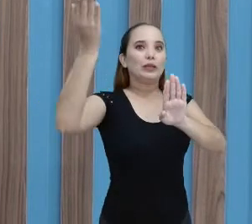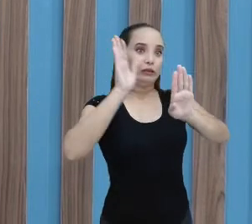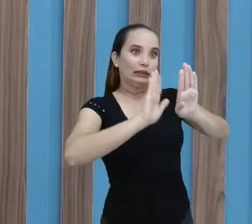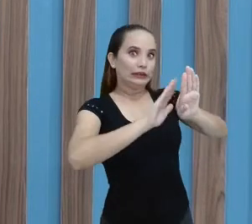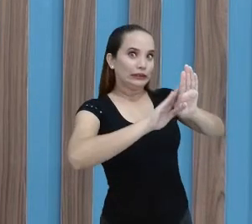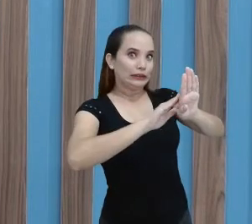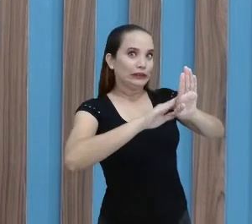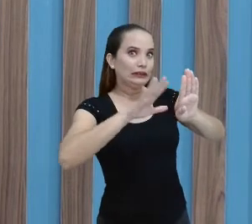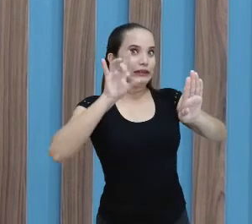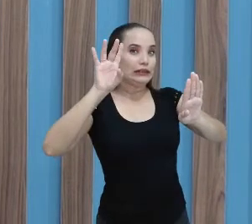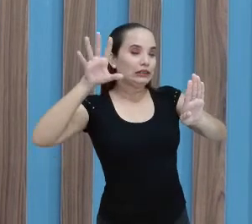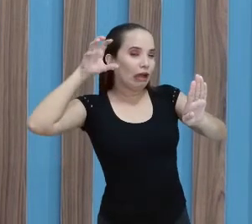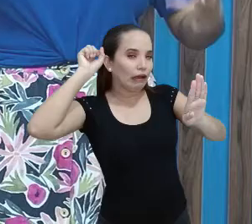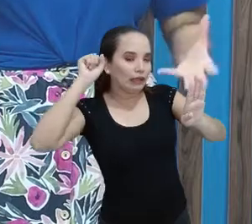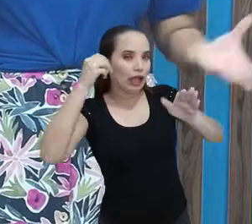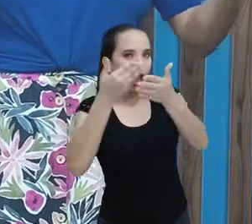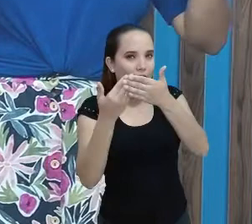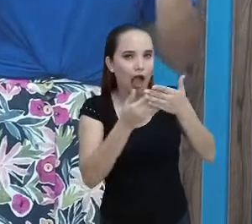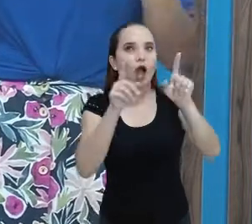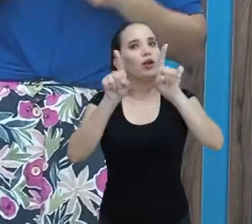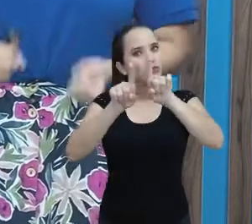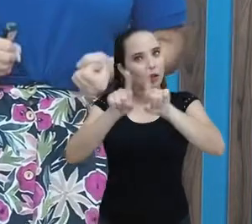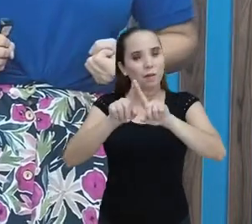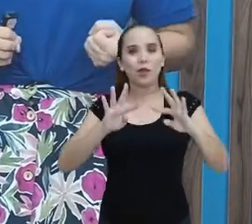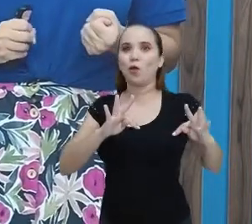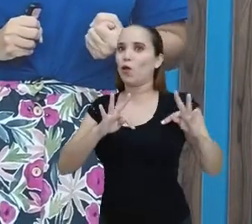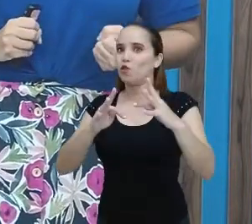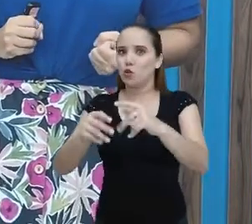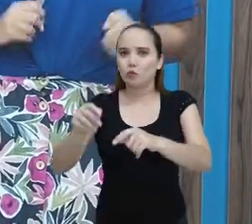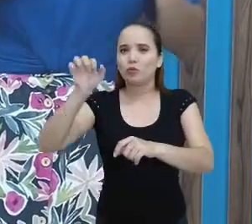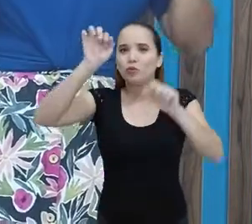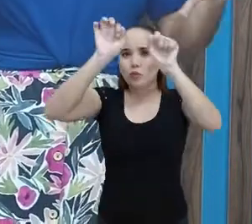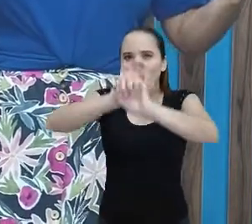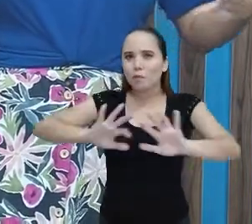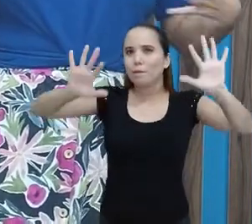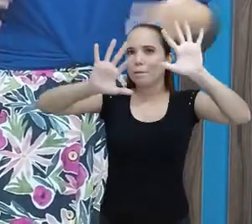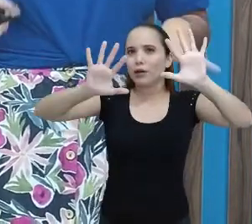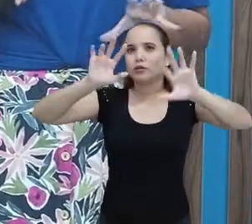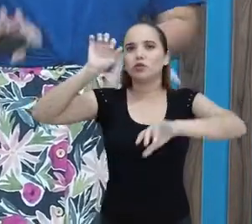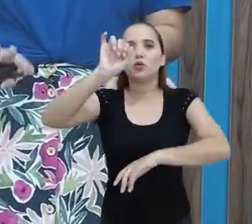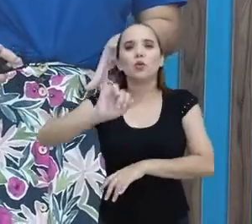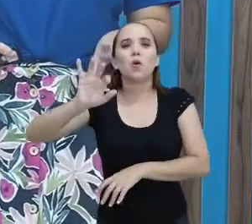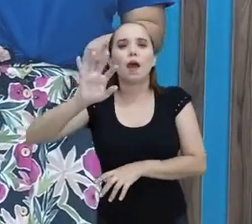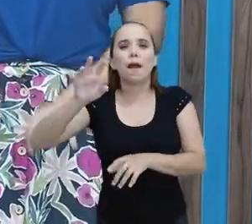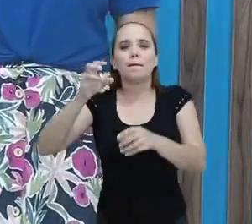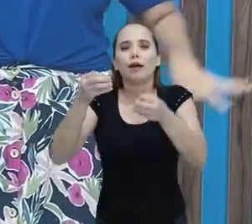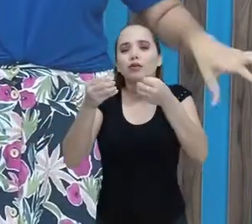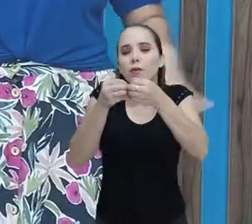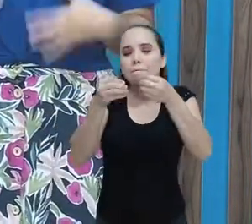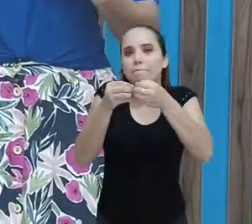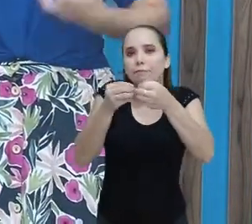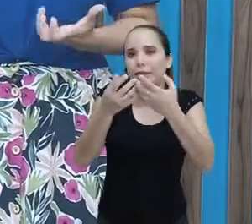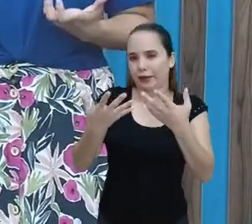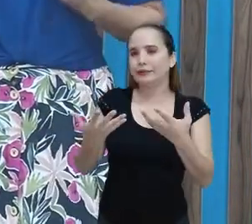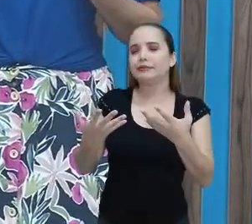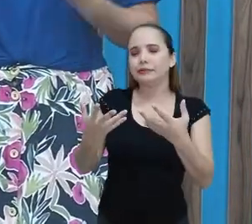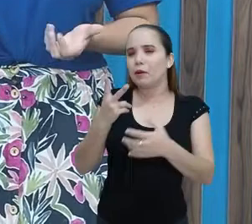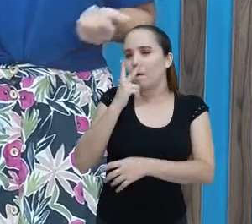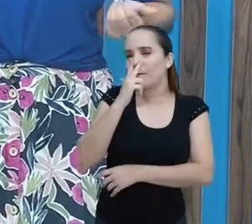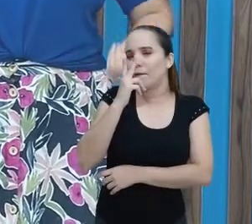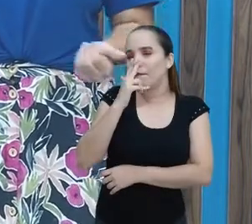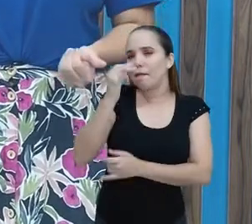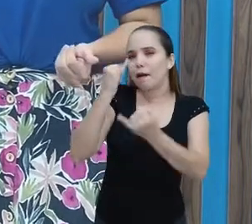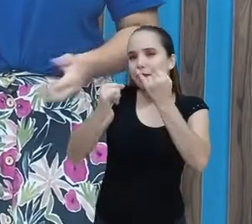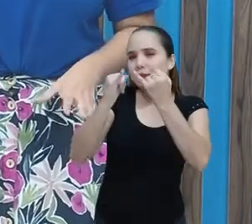aula também, imaginaram uma cena próxima, aproximada. Por quê? Uma das funções da